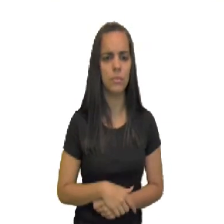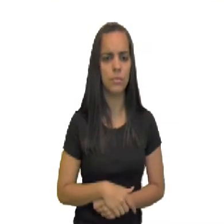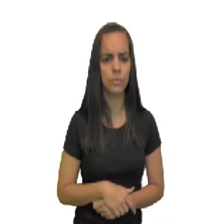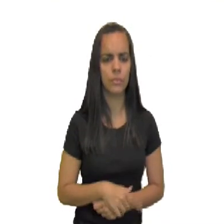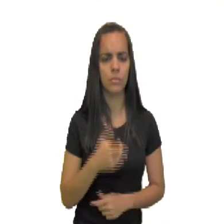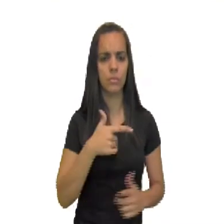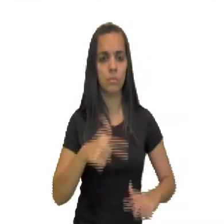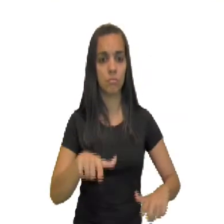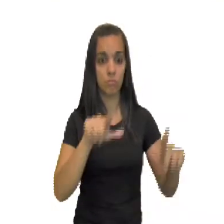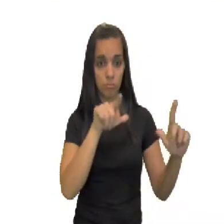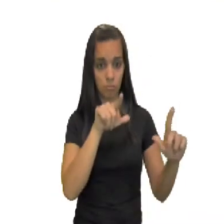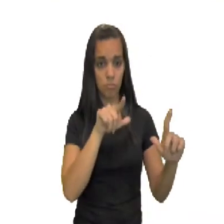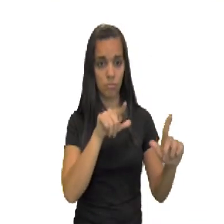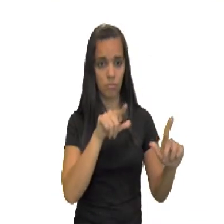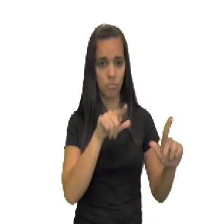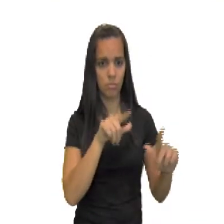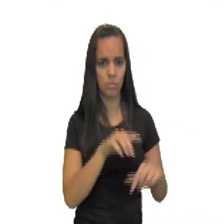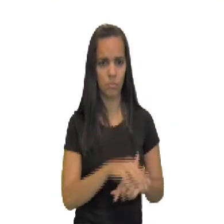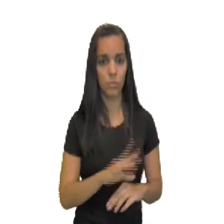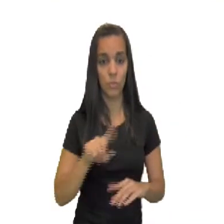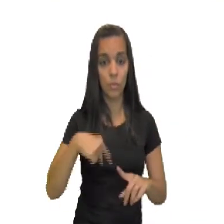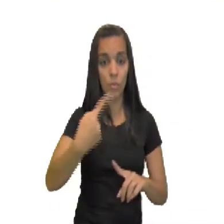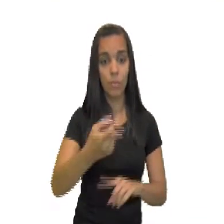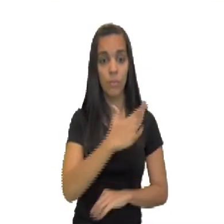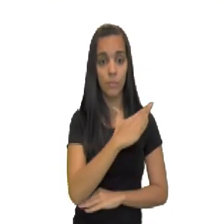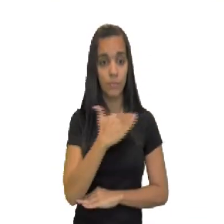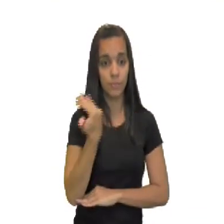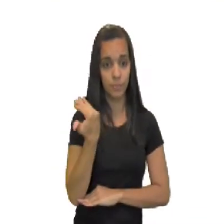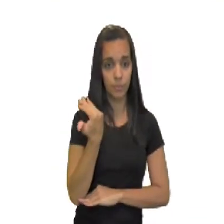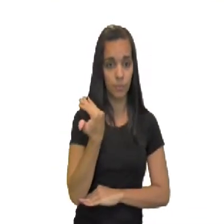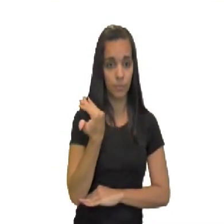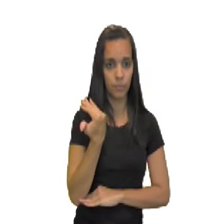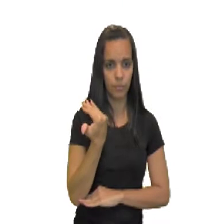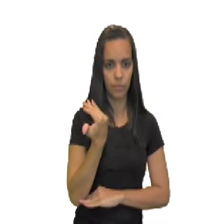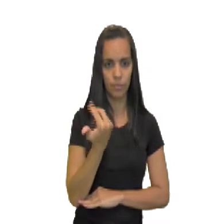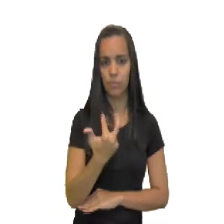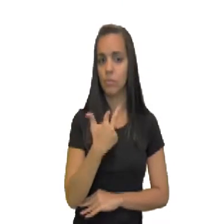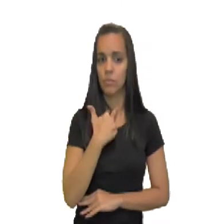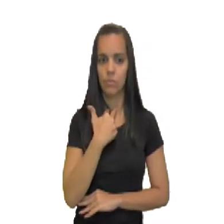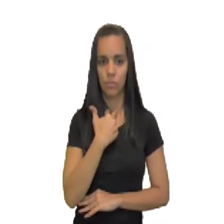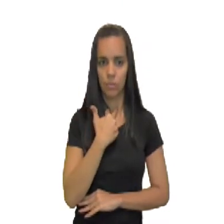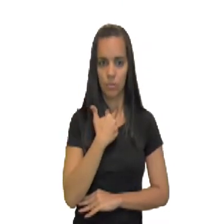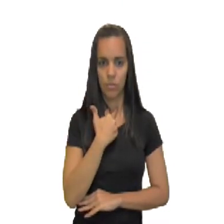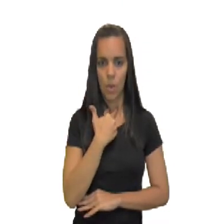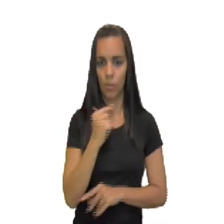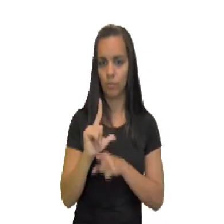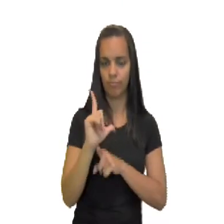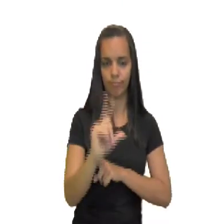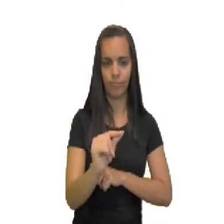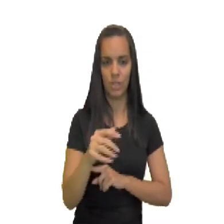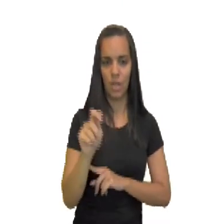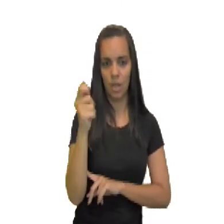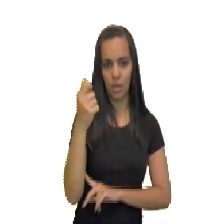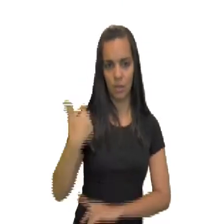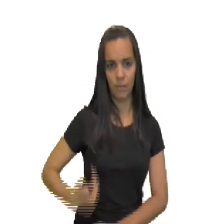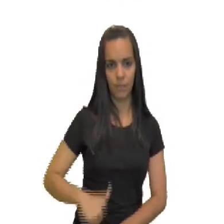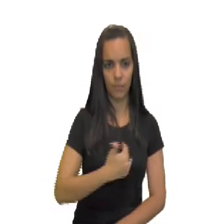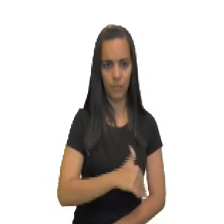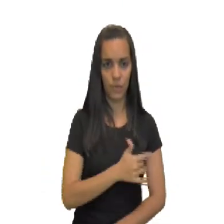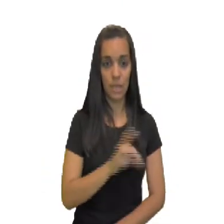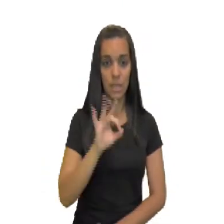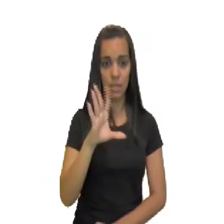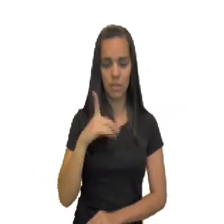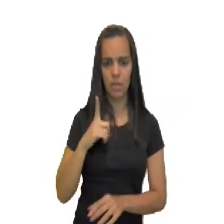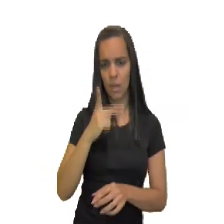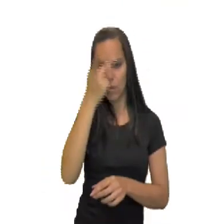este quadro, só após a minha morte, só não poderá sair da Argentina. Se os meus